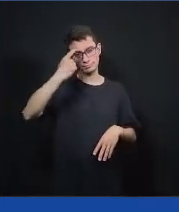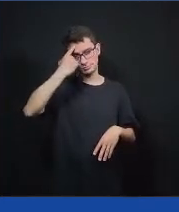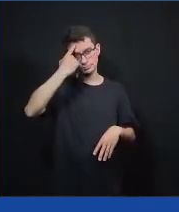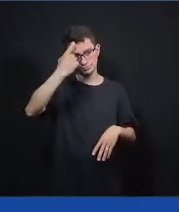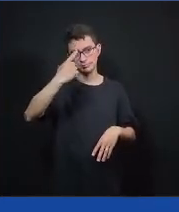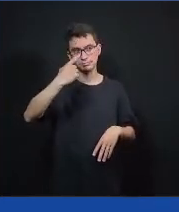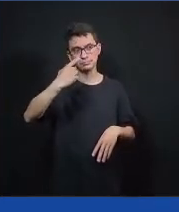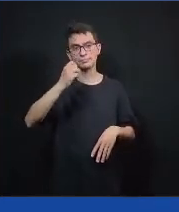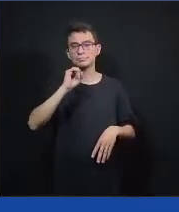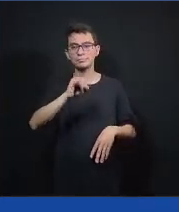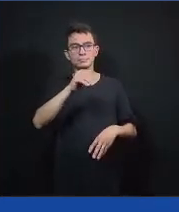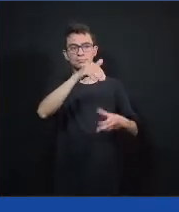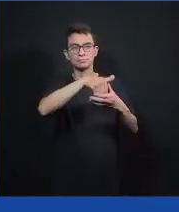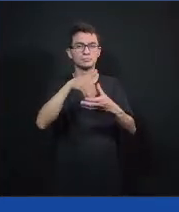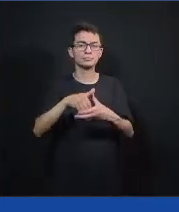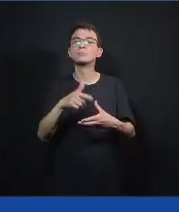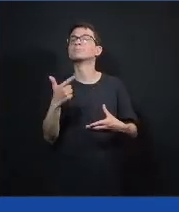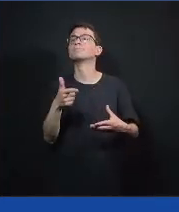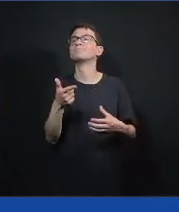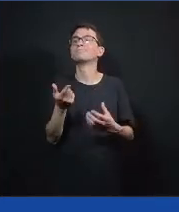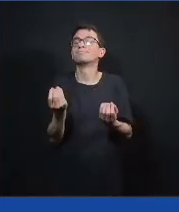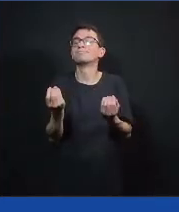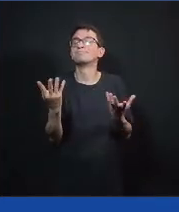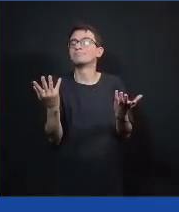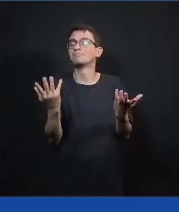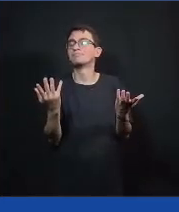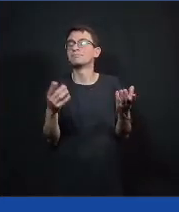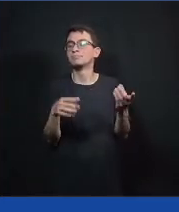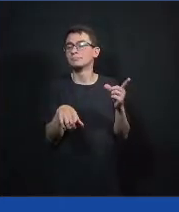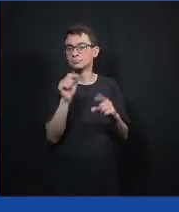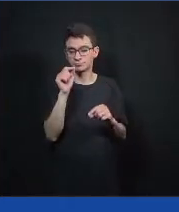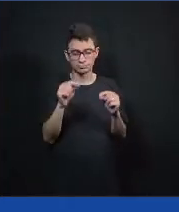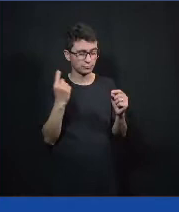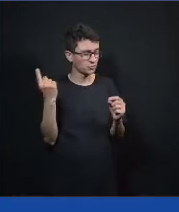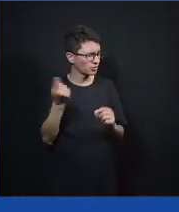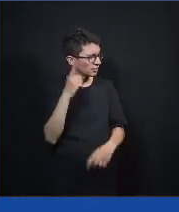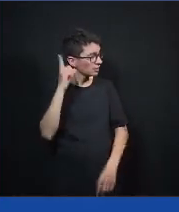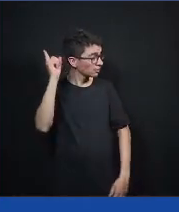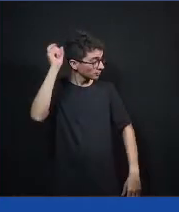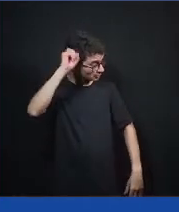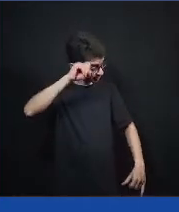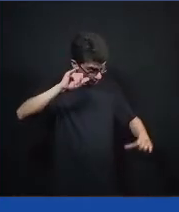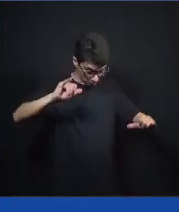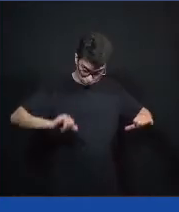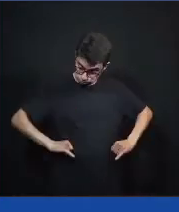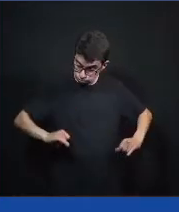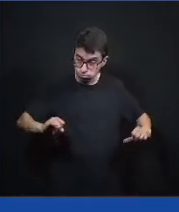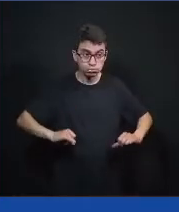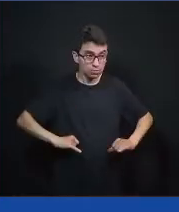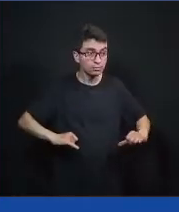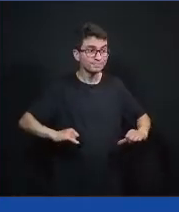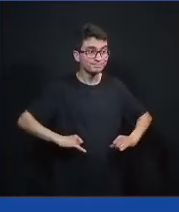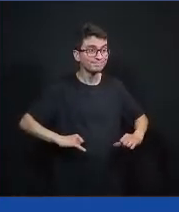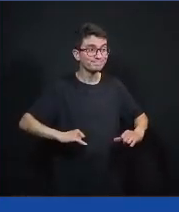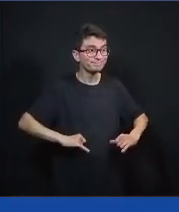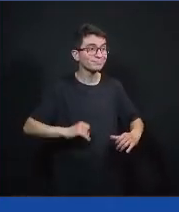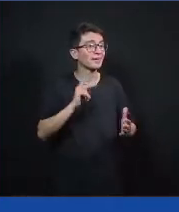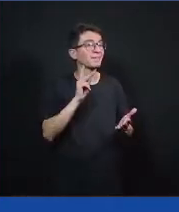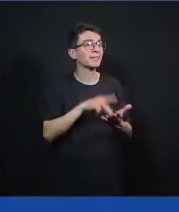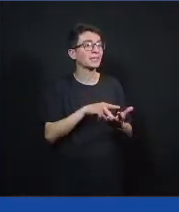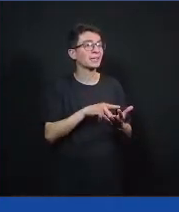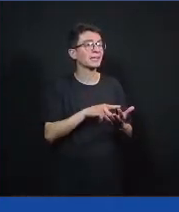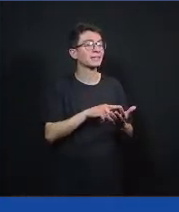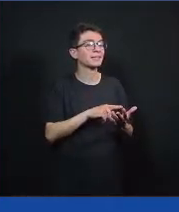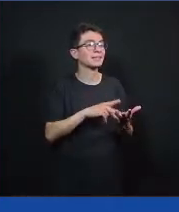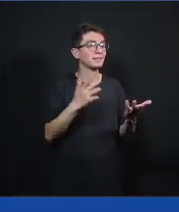há democracia sem eleições, né? Nós passamos por momentos dificílimos nos últimos meses. Eu estou falando com vocês em pé porque a minha lombar não me deixa